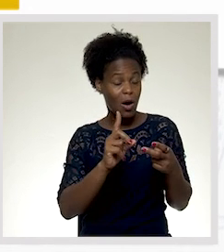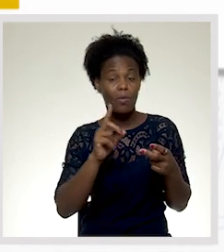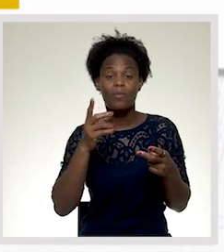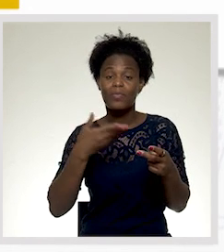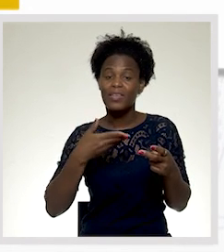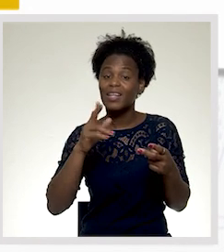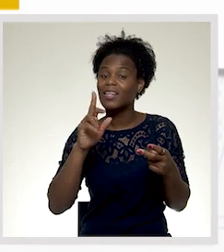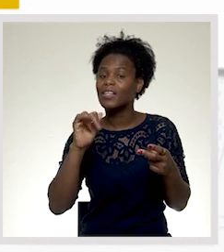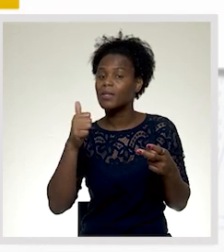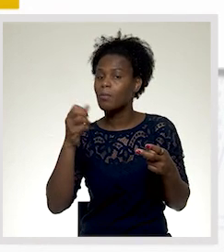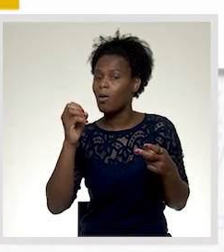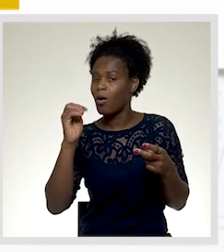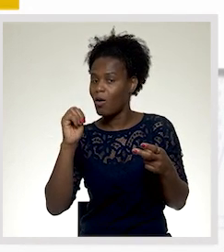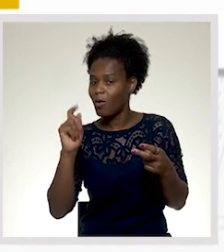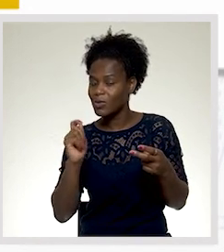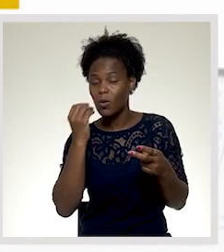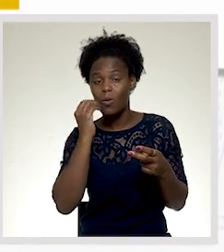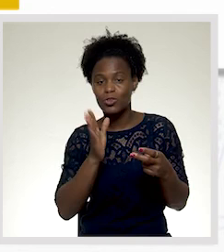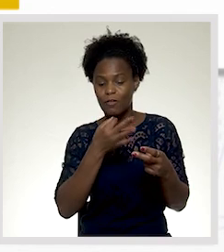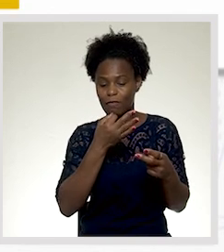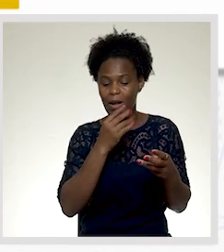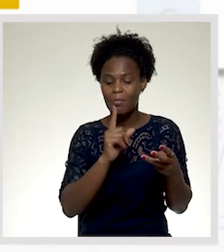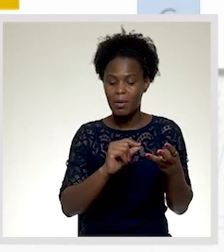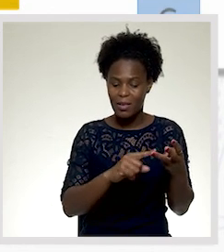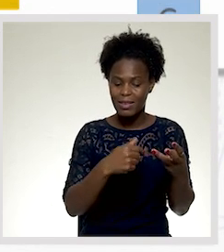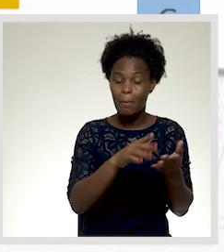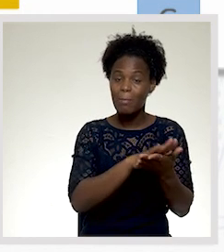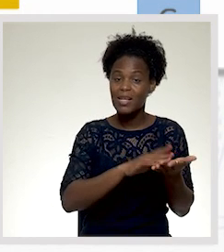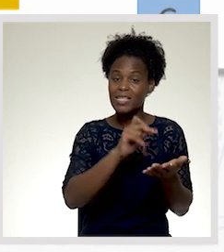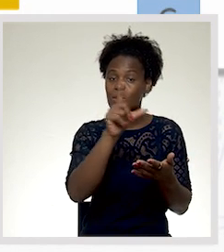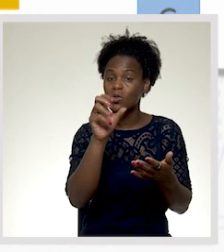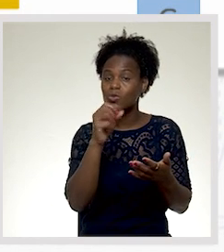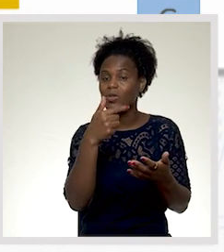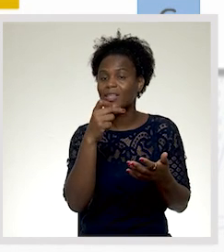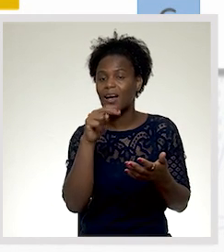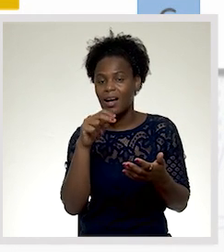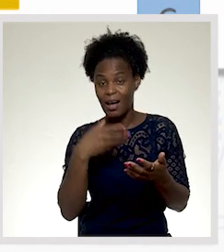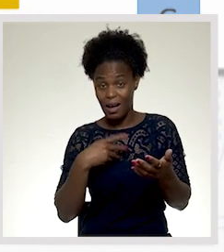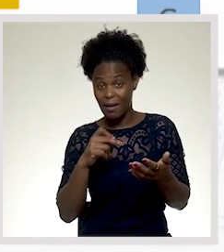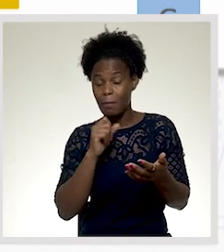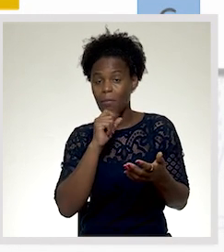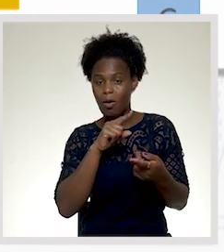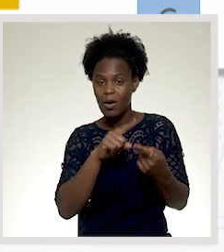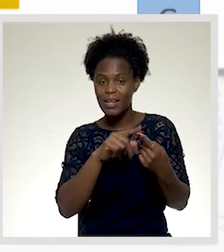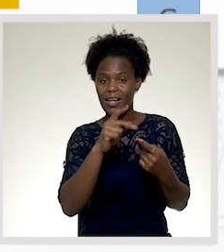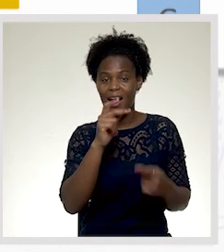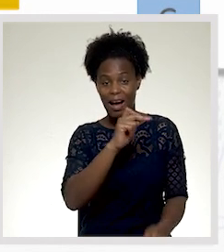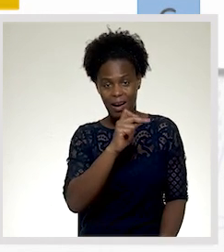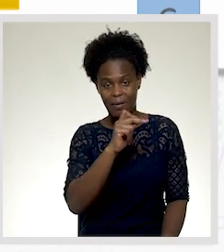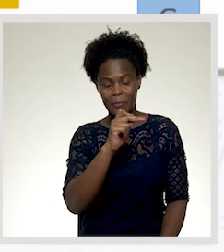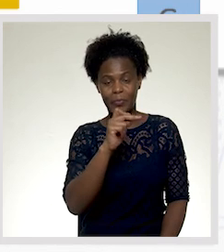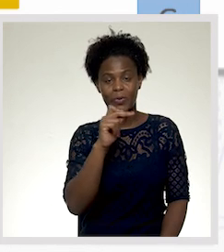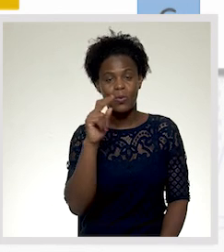já falamos, e temos também as bases azotadas, que podem ser tantos aqui a adenina, o uracilo,